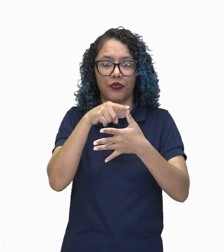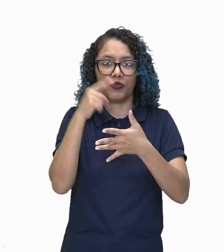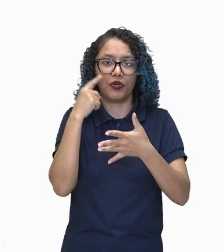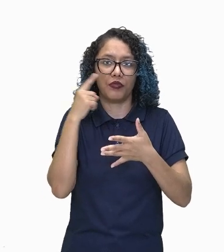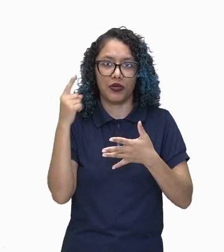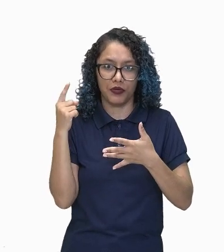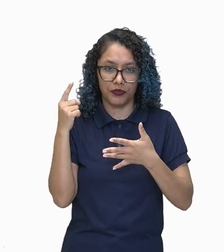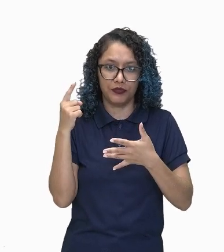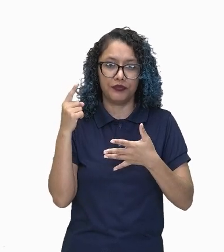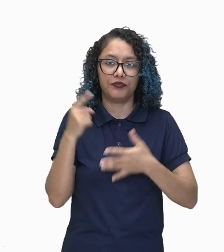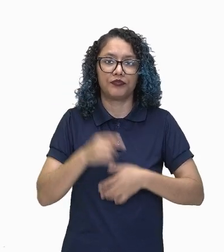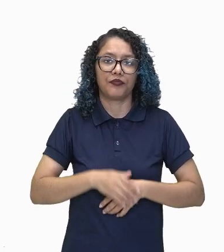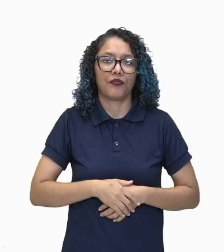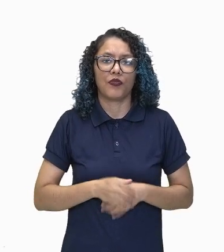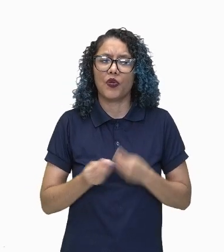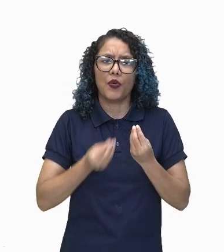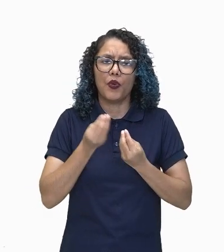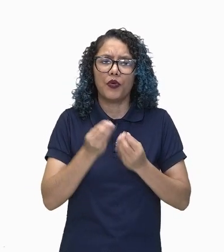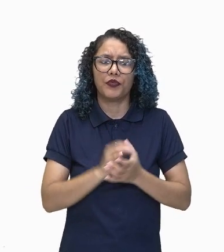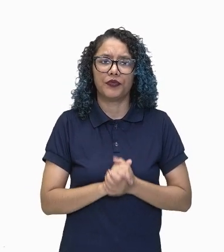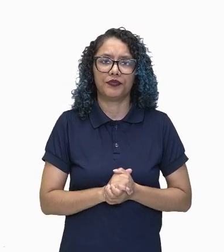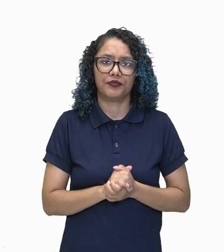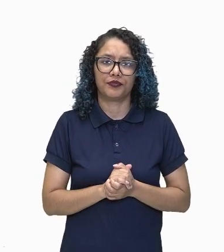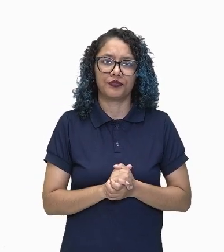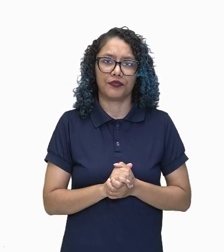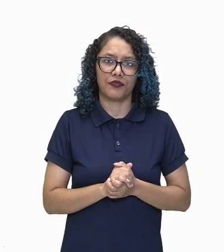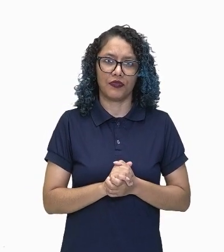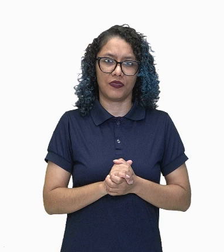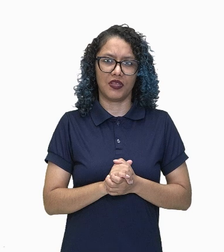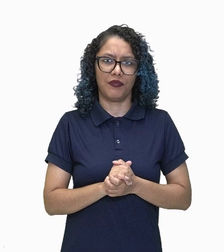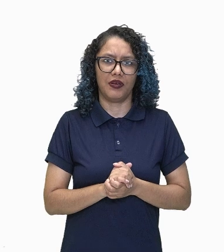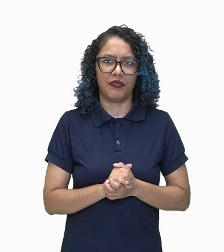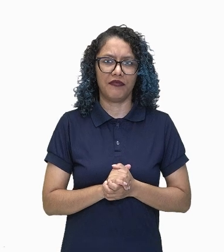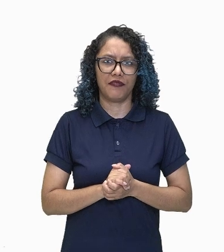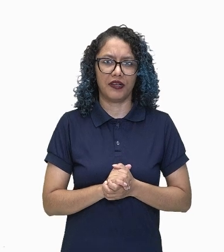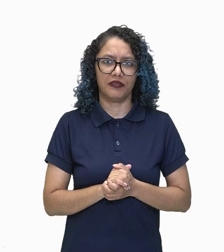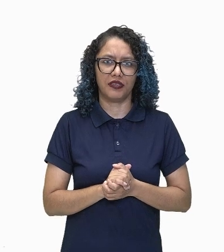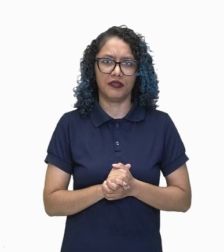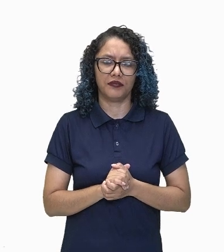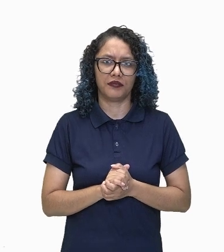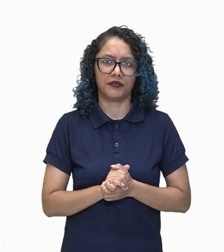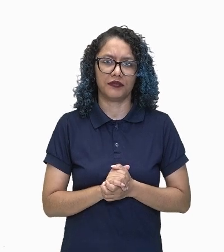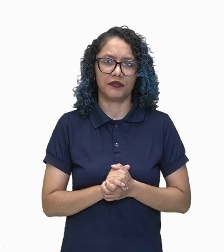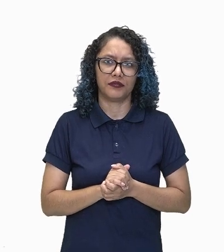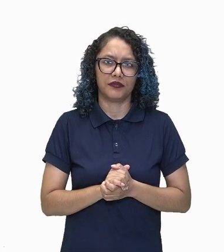dos governadores, certo? Então nós temos aí,